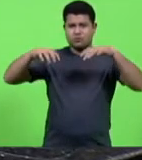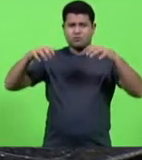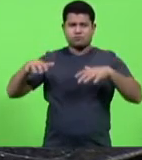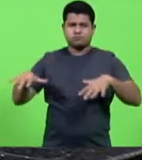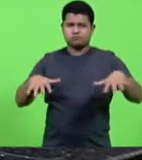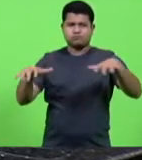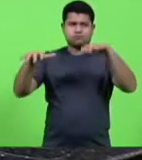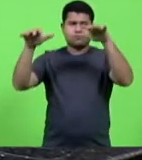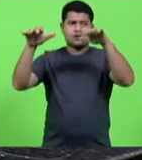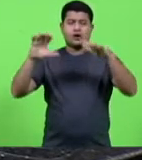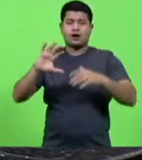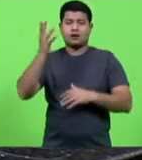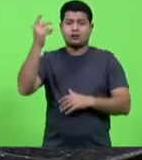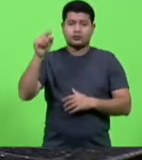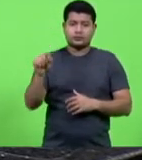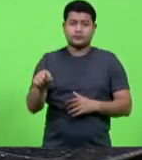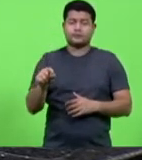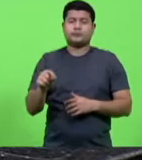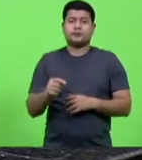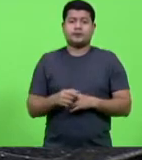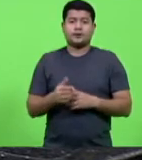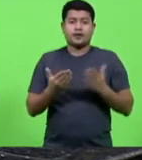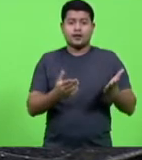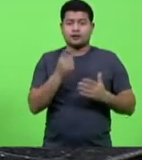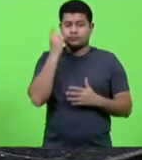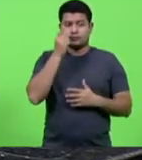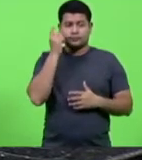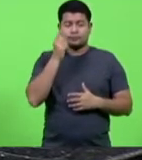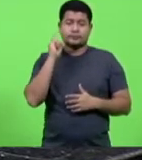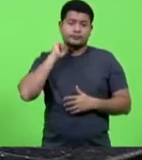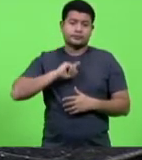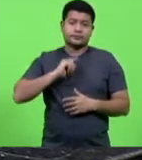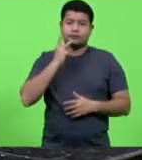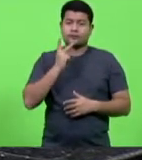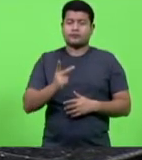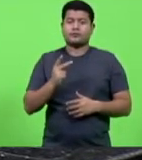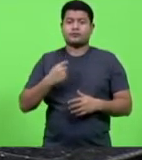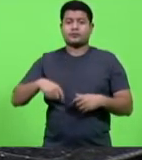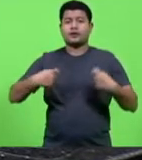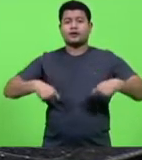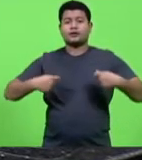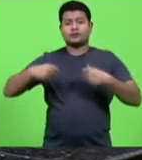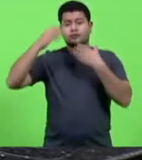aconteceu. E como o deputado Silvio falou, agradecer aos nossos